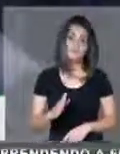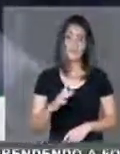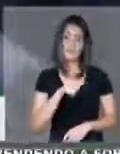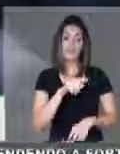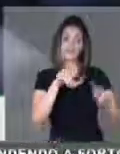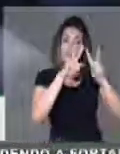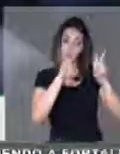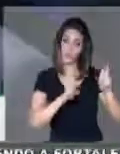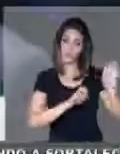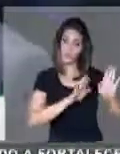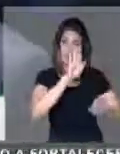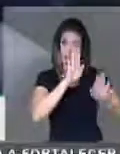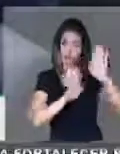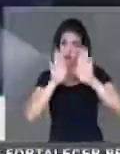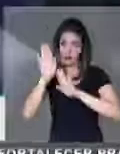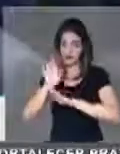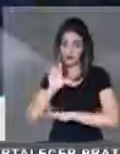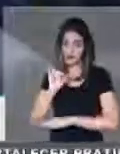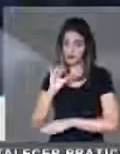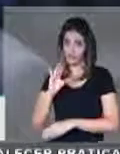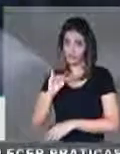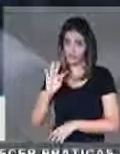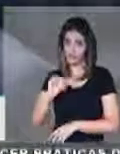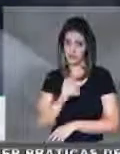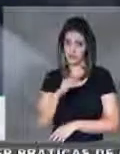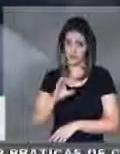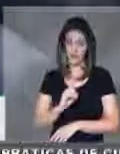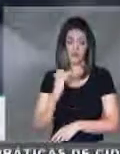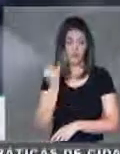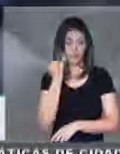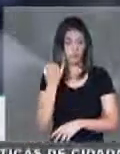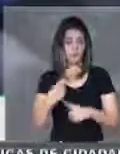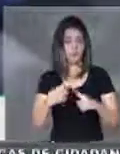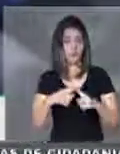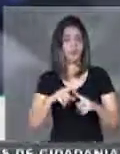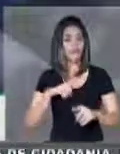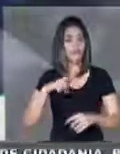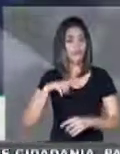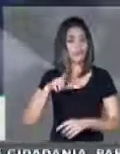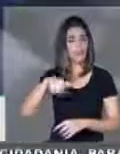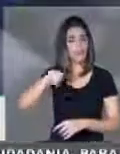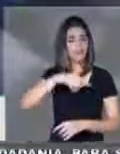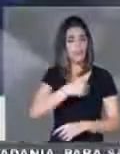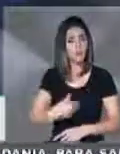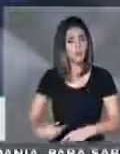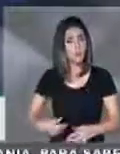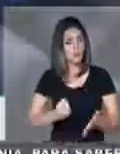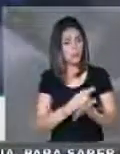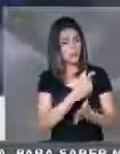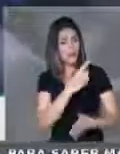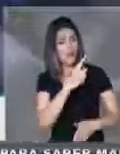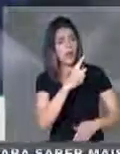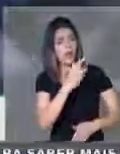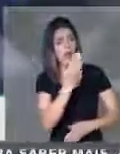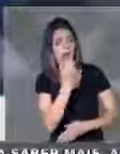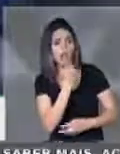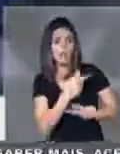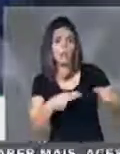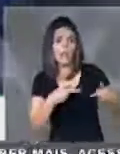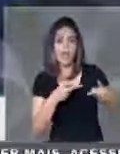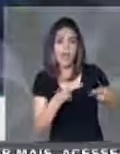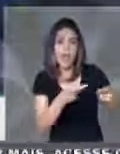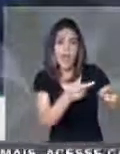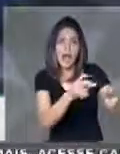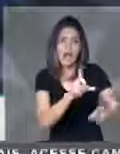é importante. Nós vemos casos diariamente de órgãos comprando alimentos, envolvendo compra de